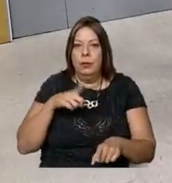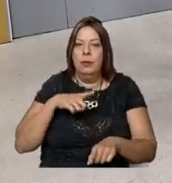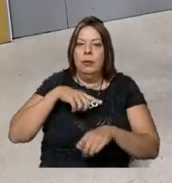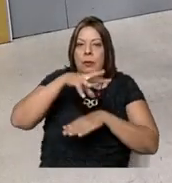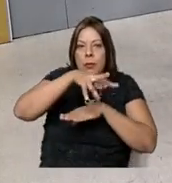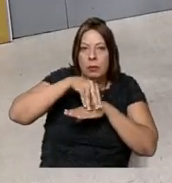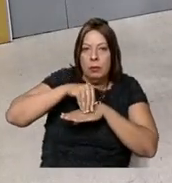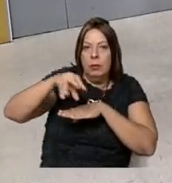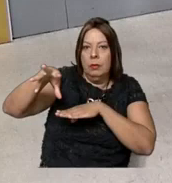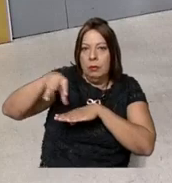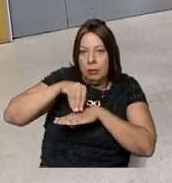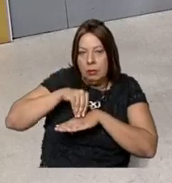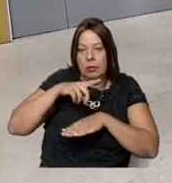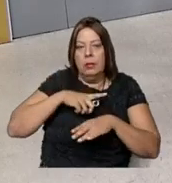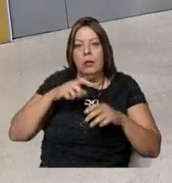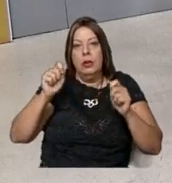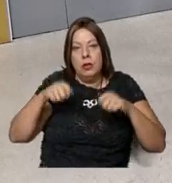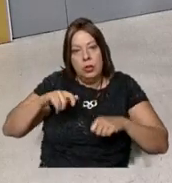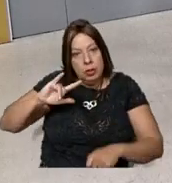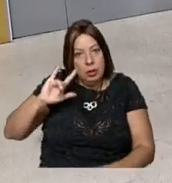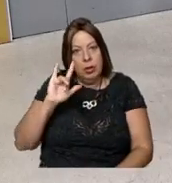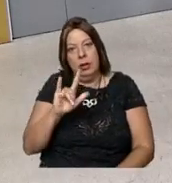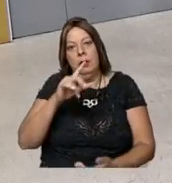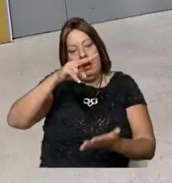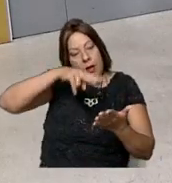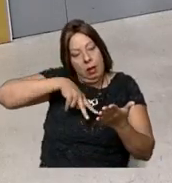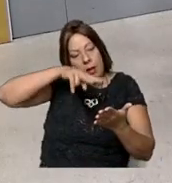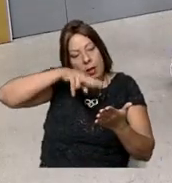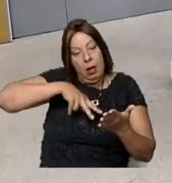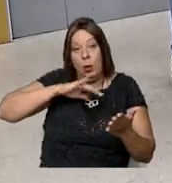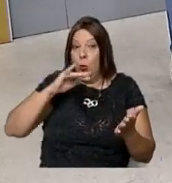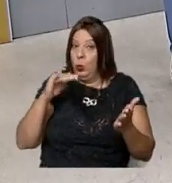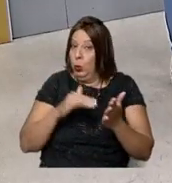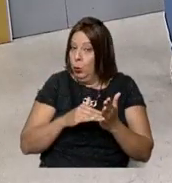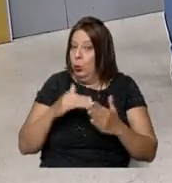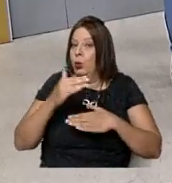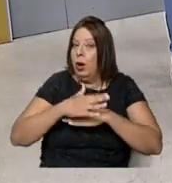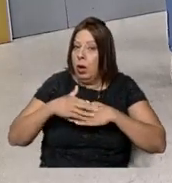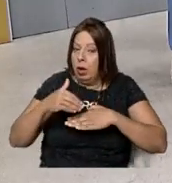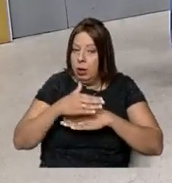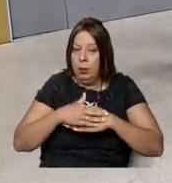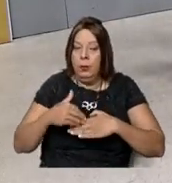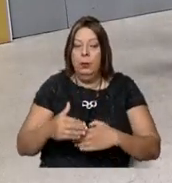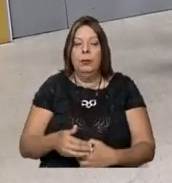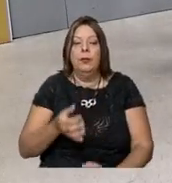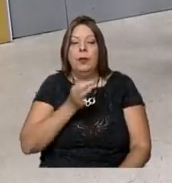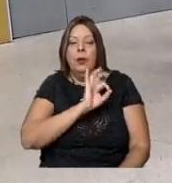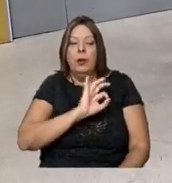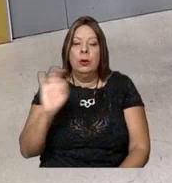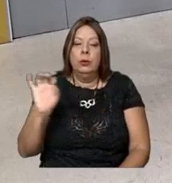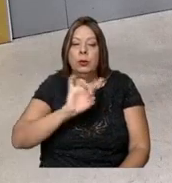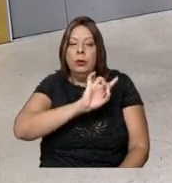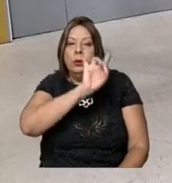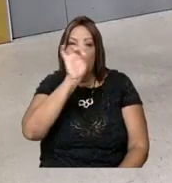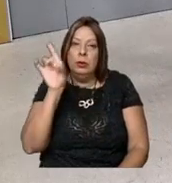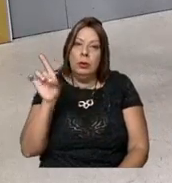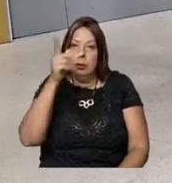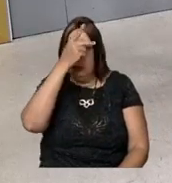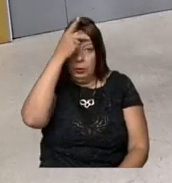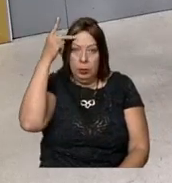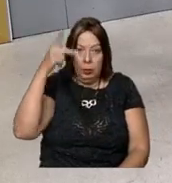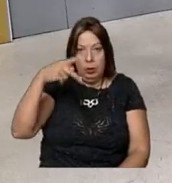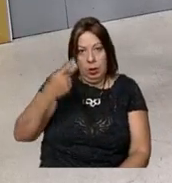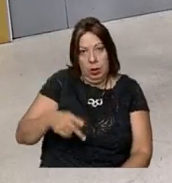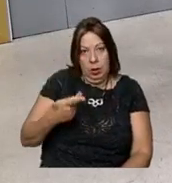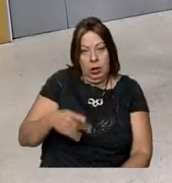suas mensagens. Pode mandar, a gente adora ler o carinho de vocês. Manda mesmo! É isso, um ótimo dia a todos que estão aqui no